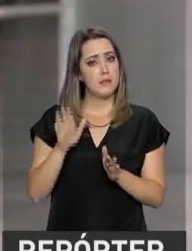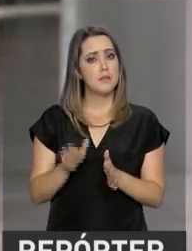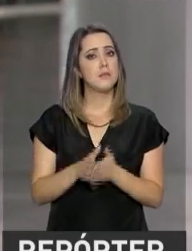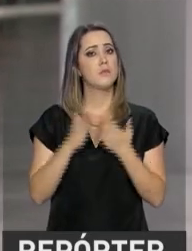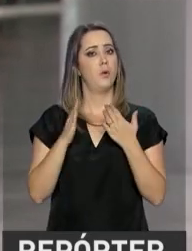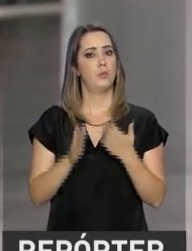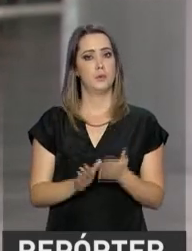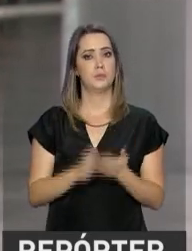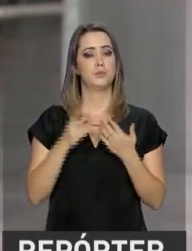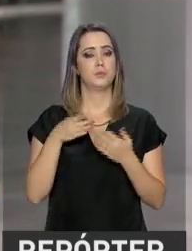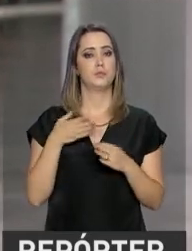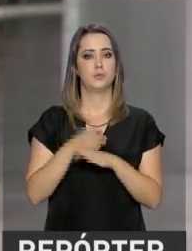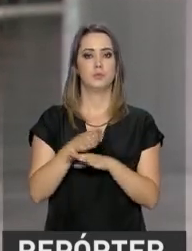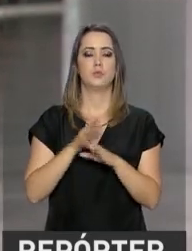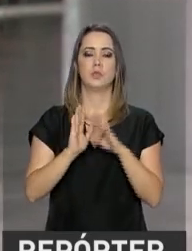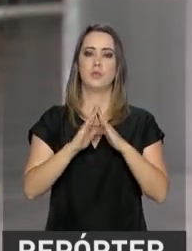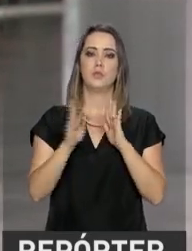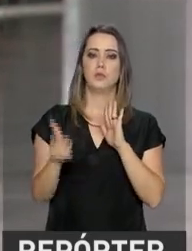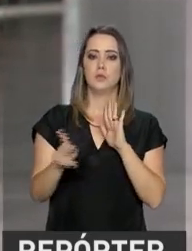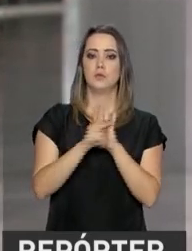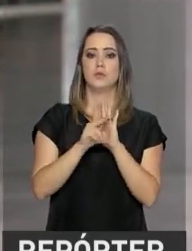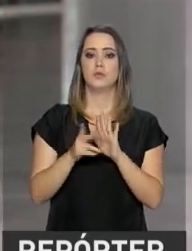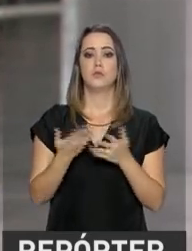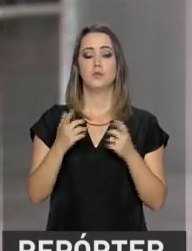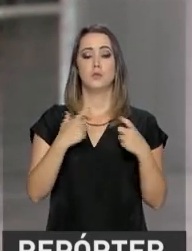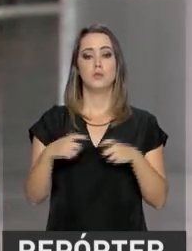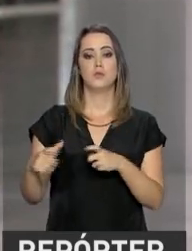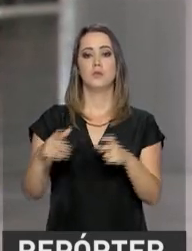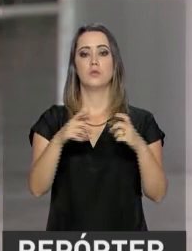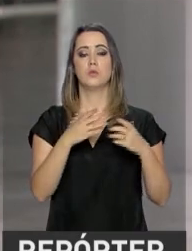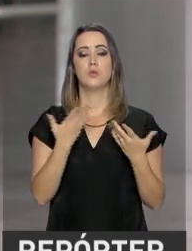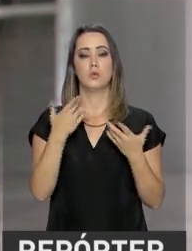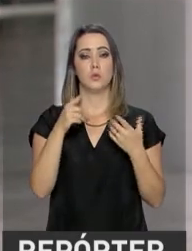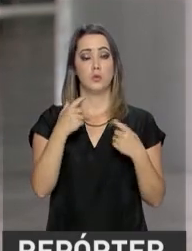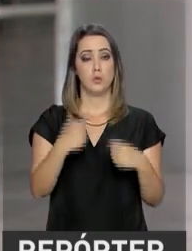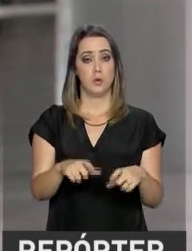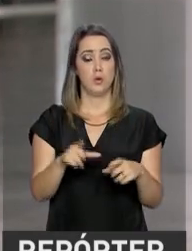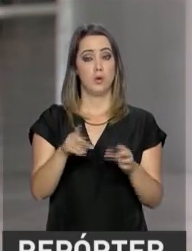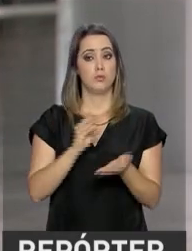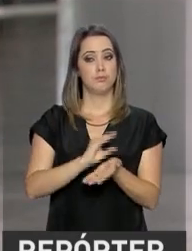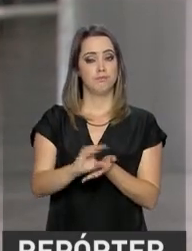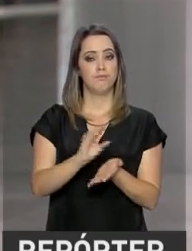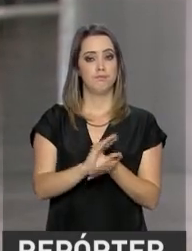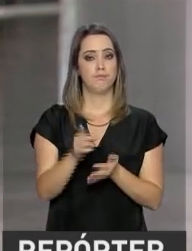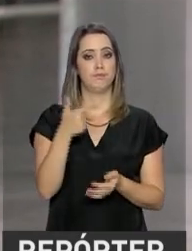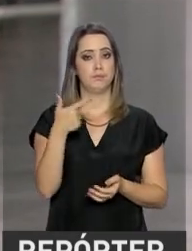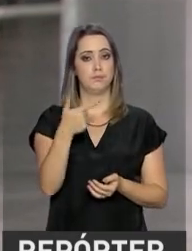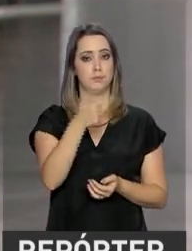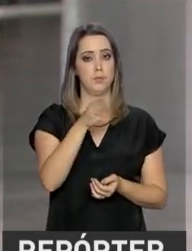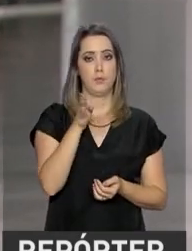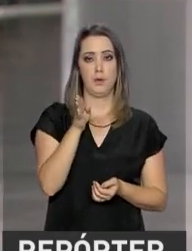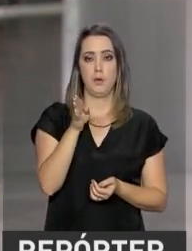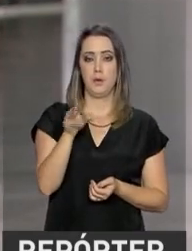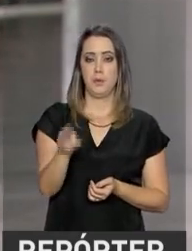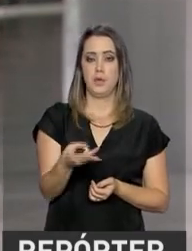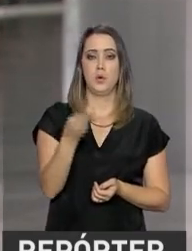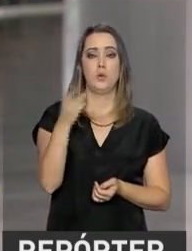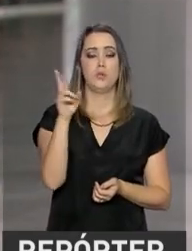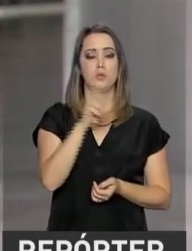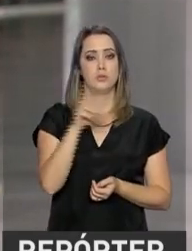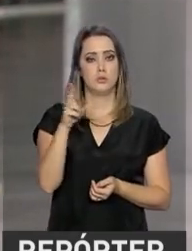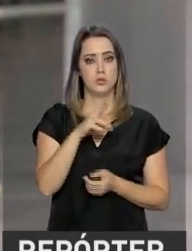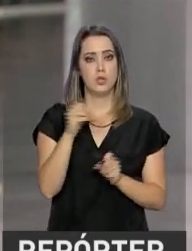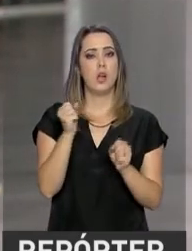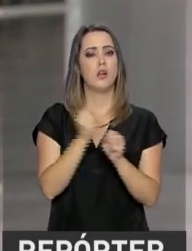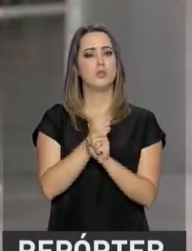agora vão ter acesso à i a casa própria ou residencial roberto costa recebeu investimento de 22 milhões de reais tem